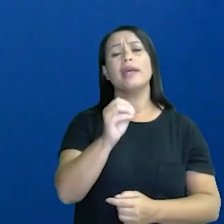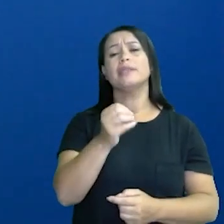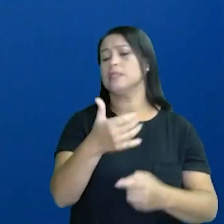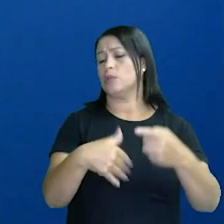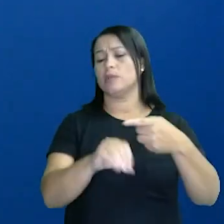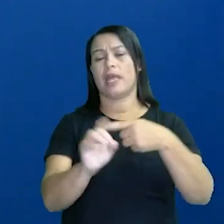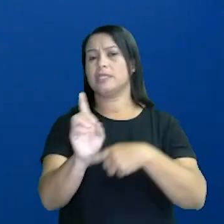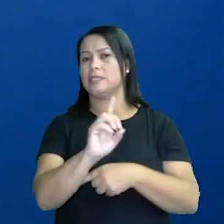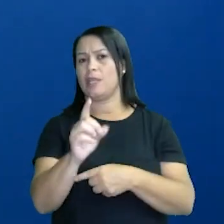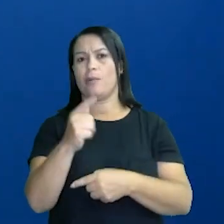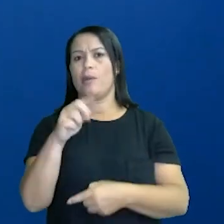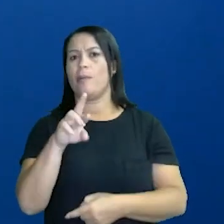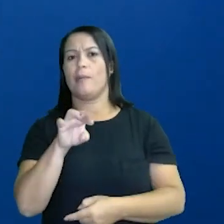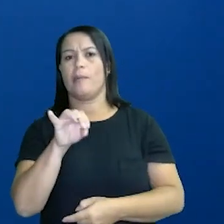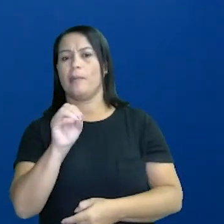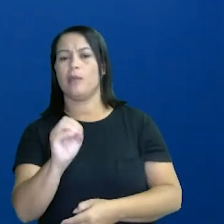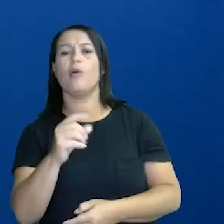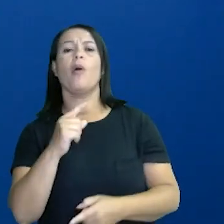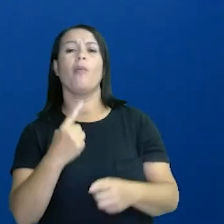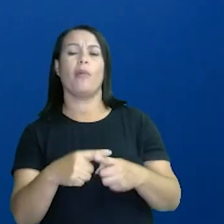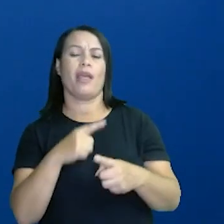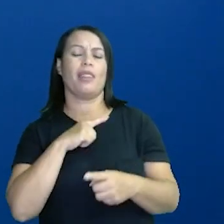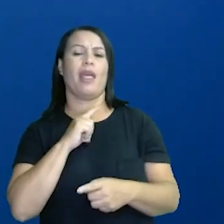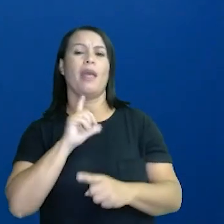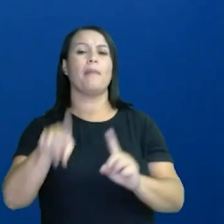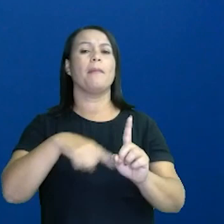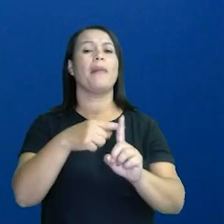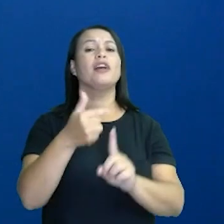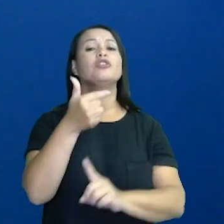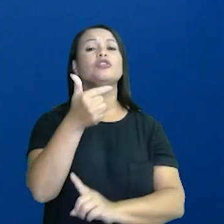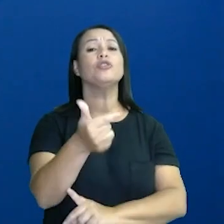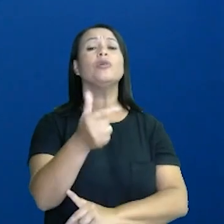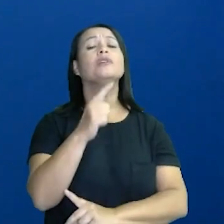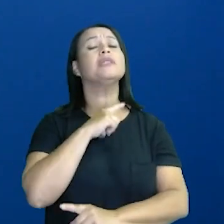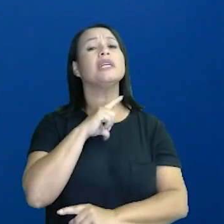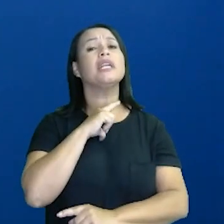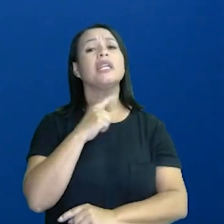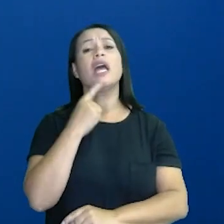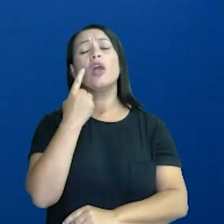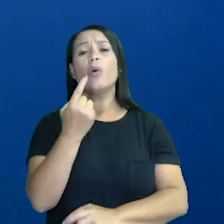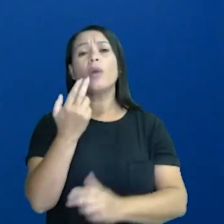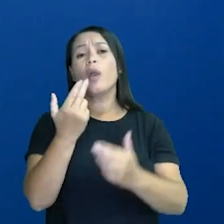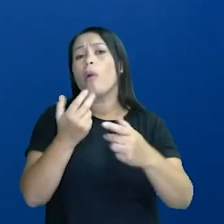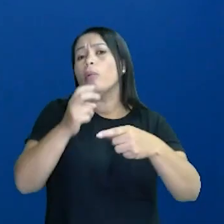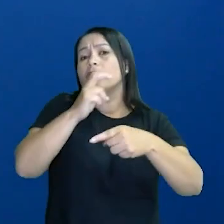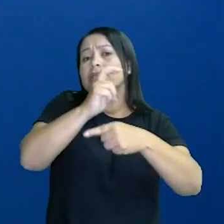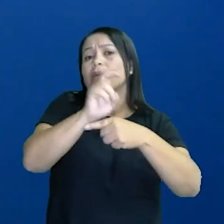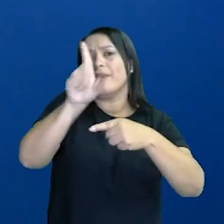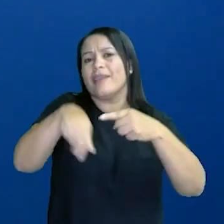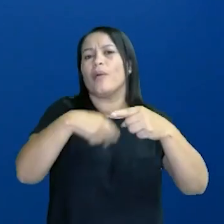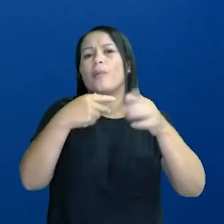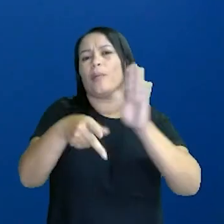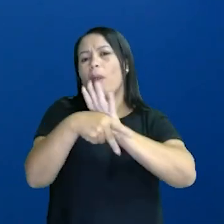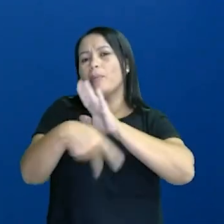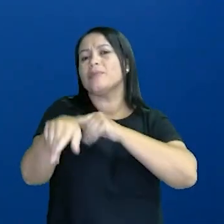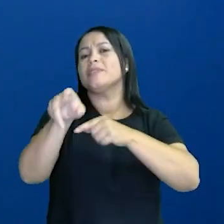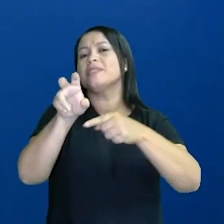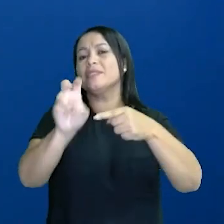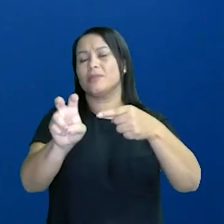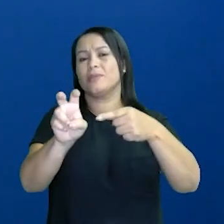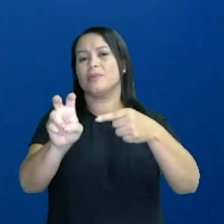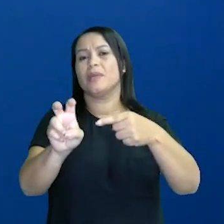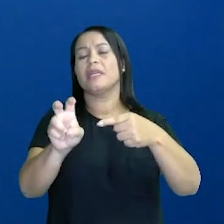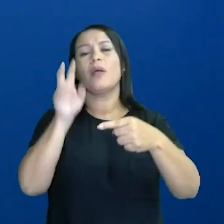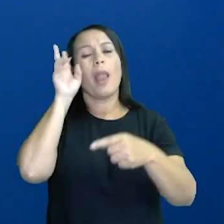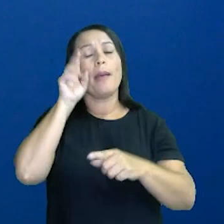não é um número primo porque tem mais de 2 divisores, né? Mas ele tem um divisor em comum com o 5, que é o 5, né?